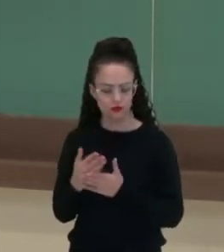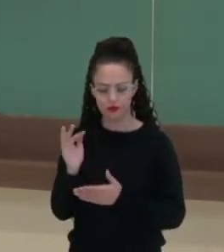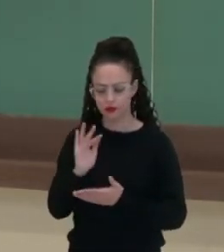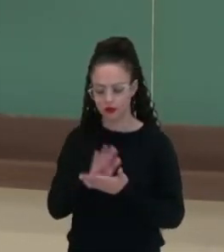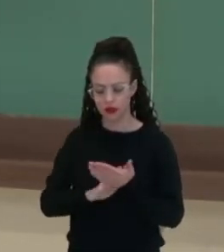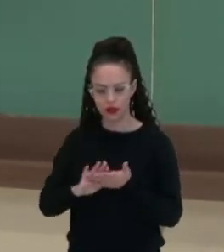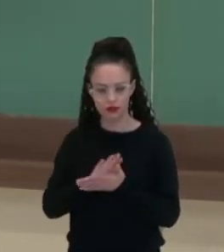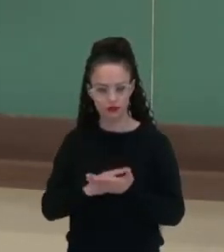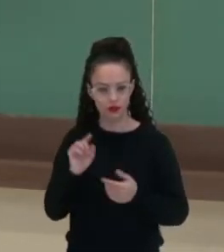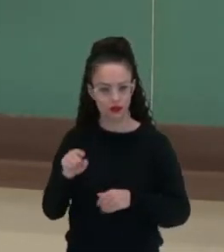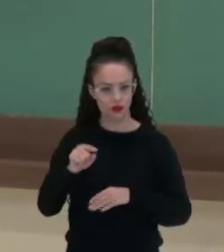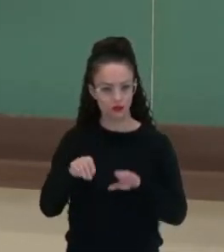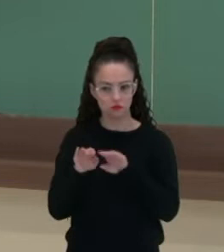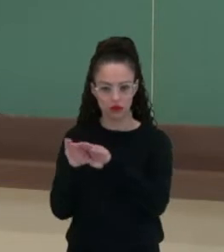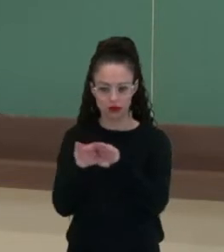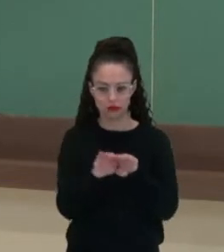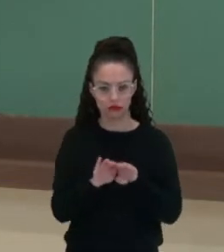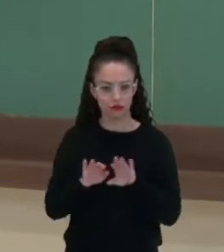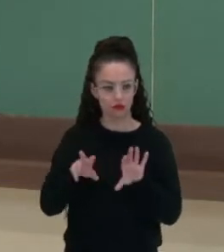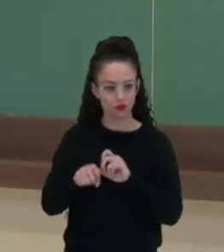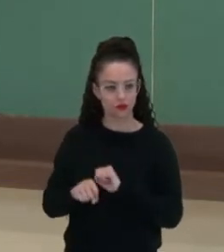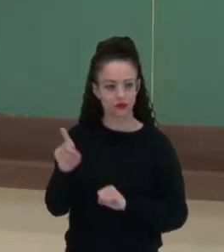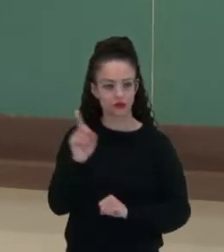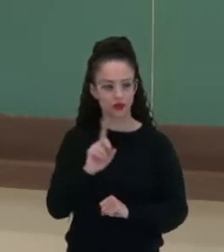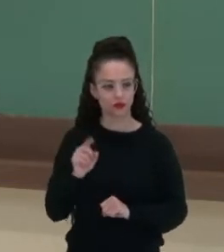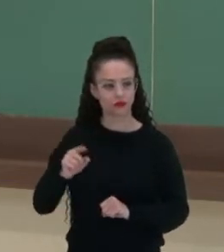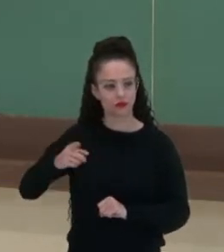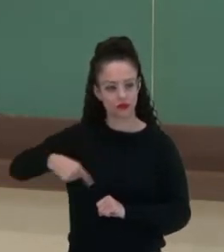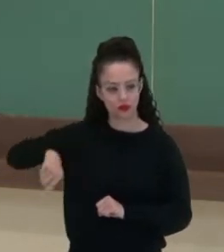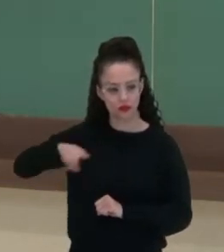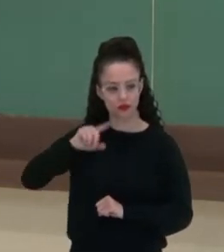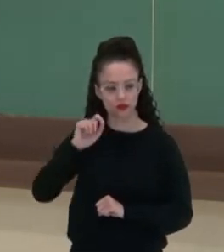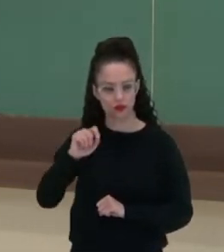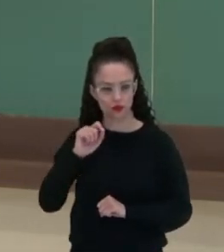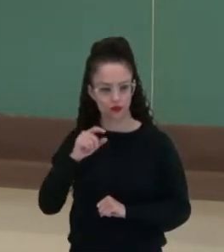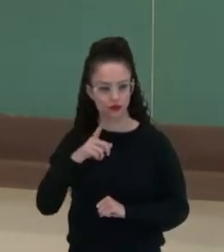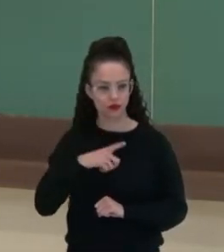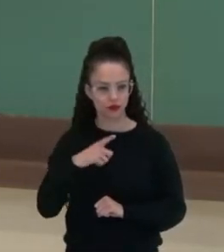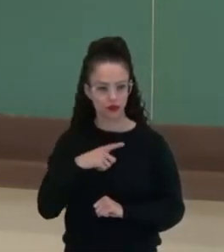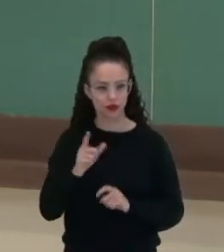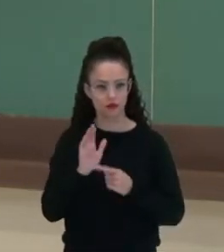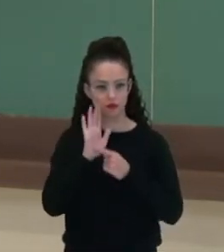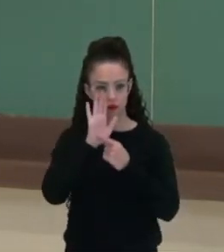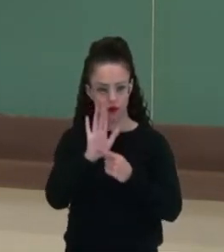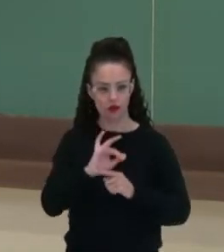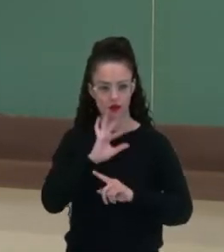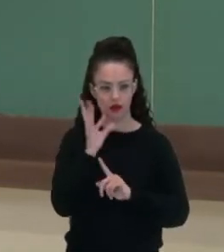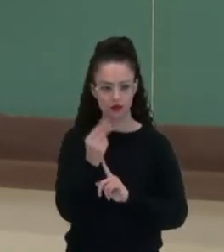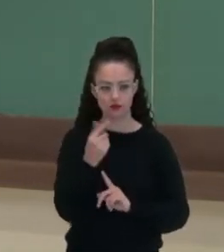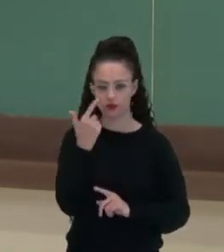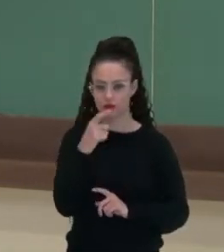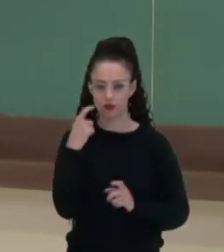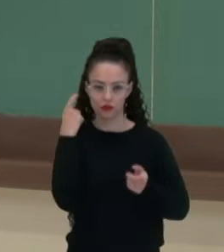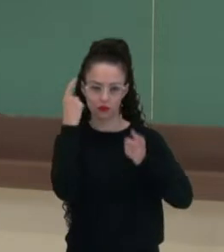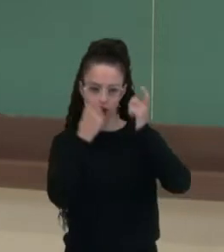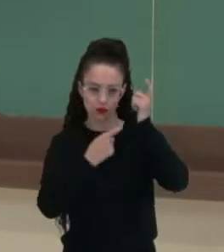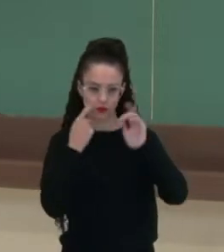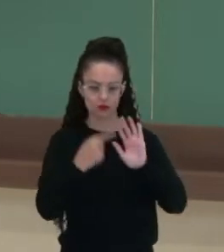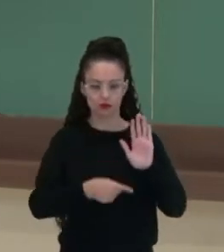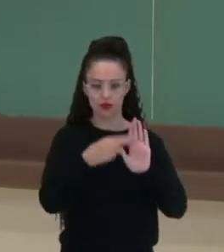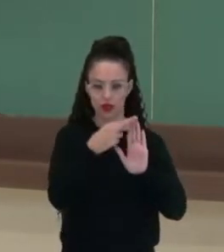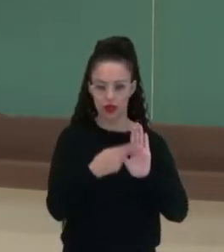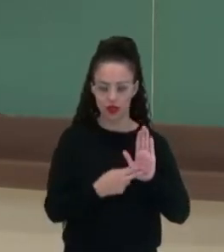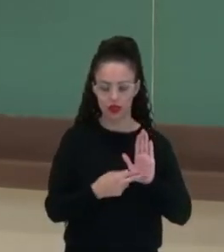faculdade, sem uma formação padrão, né? Então, eles representam obras de arte, né, que não tem preocupações com